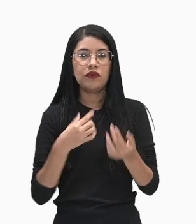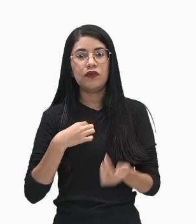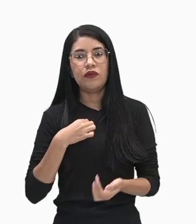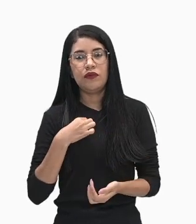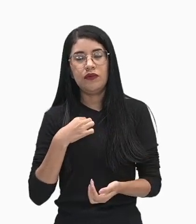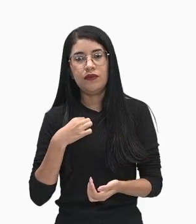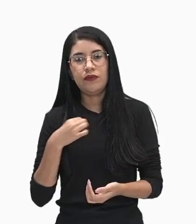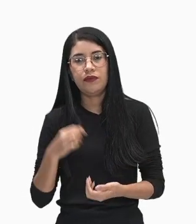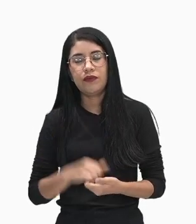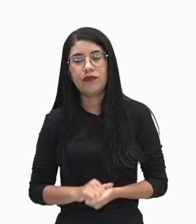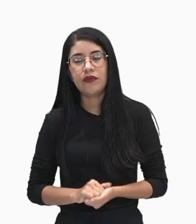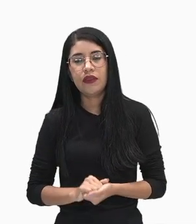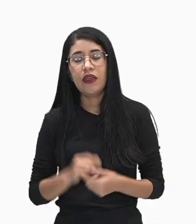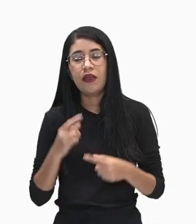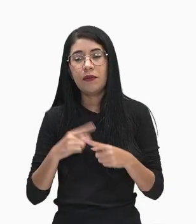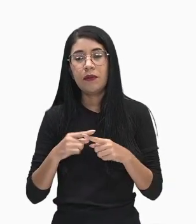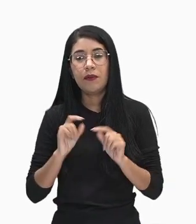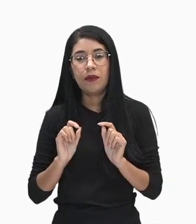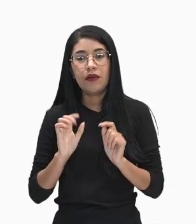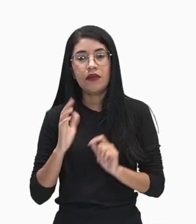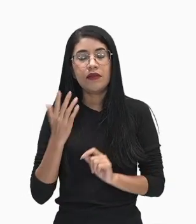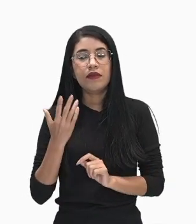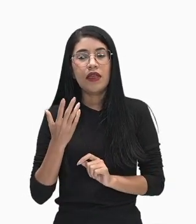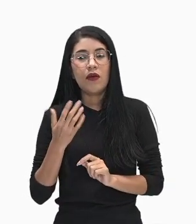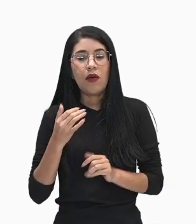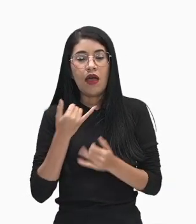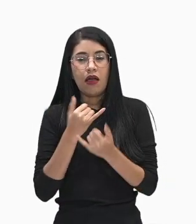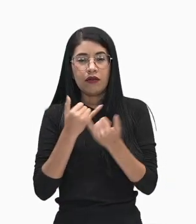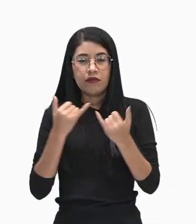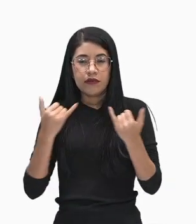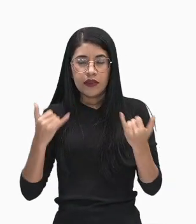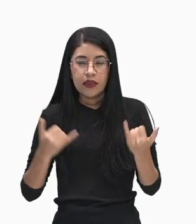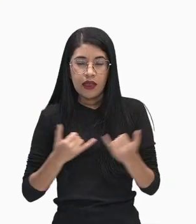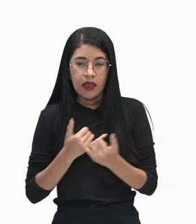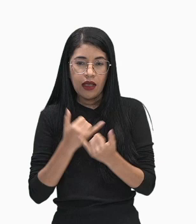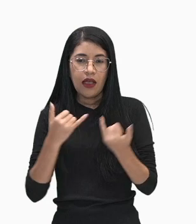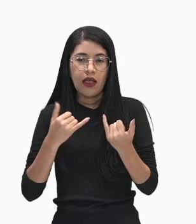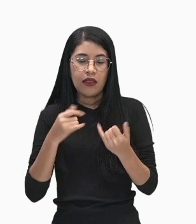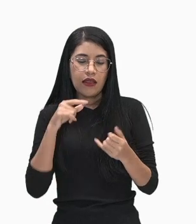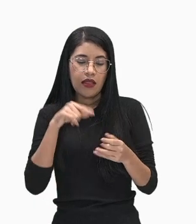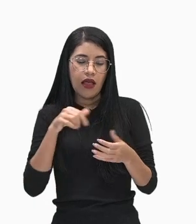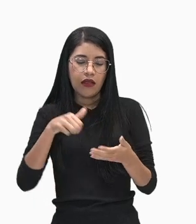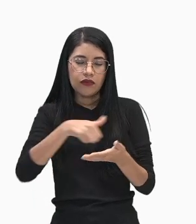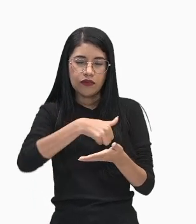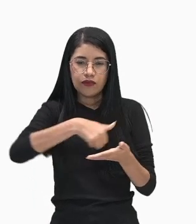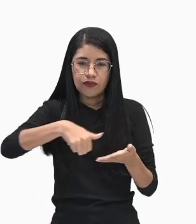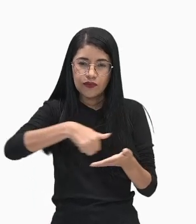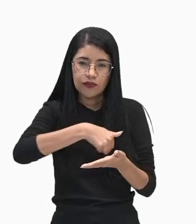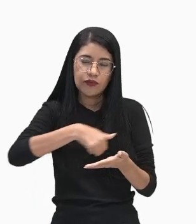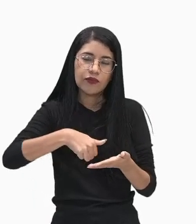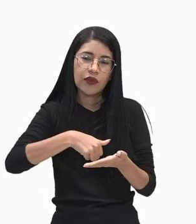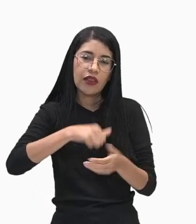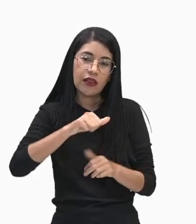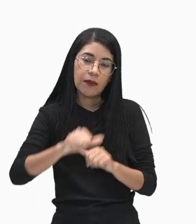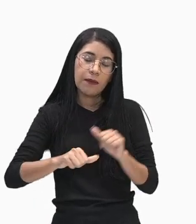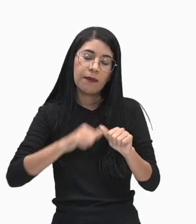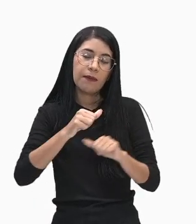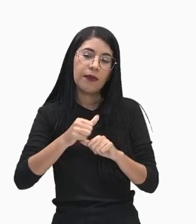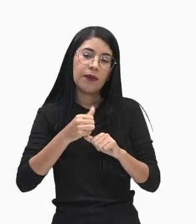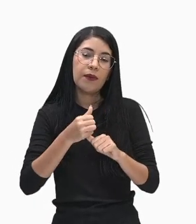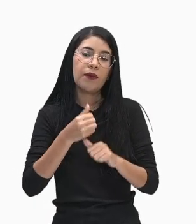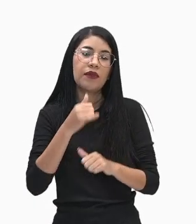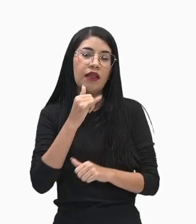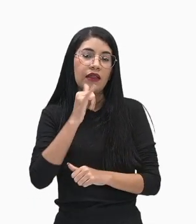né? Porque quando a corrente elétrica passa por esse aparelho, ela transforma a energia elétrica